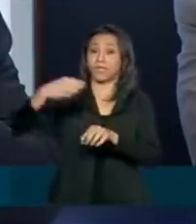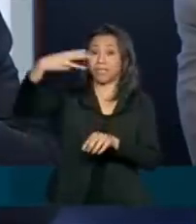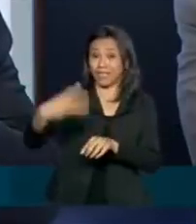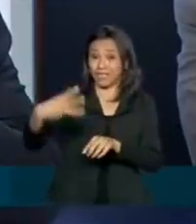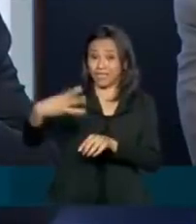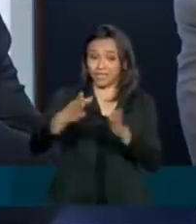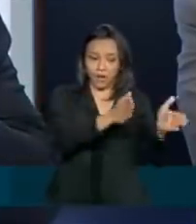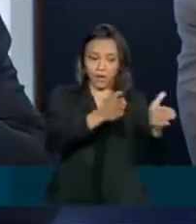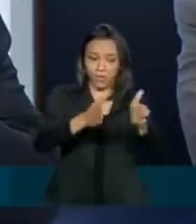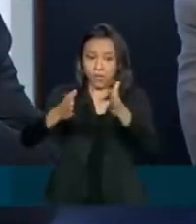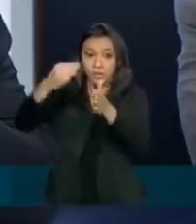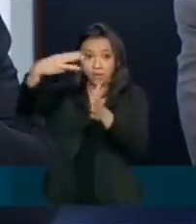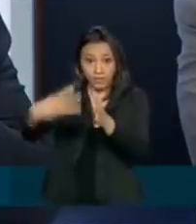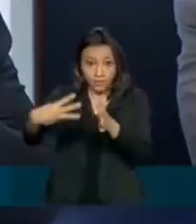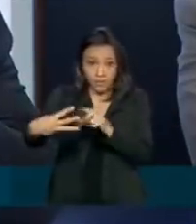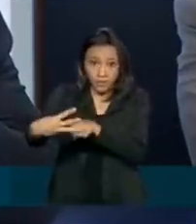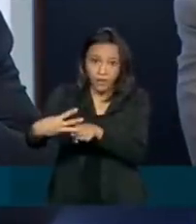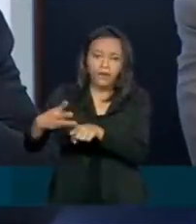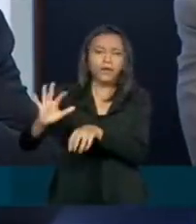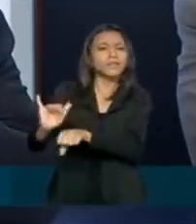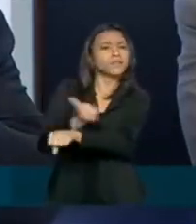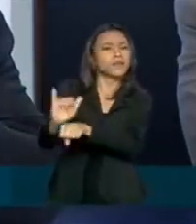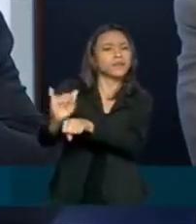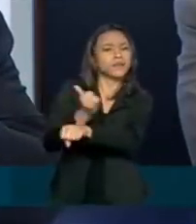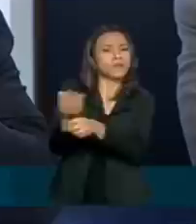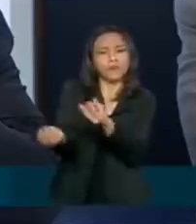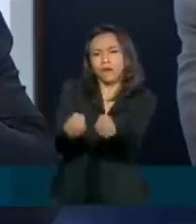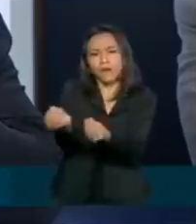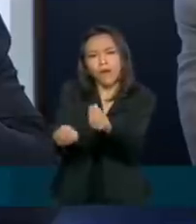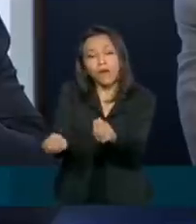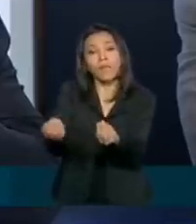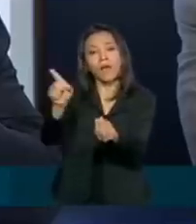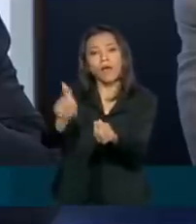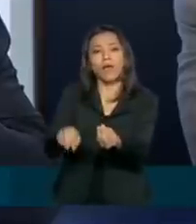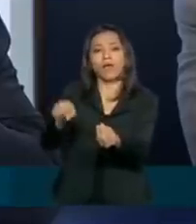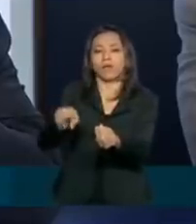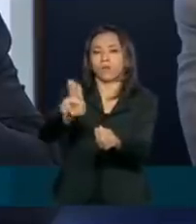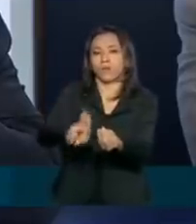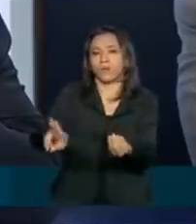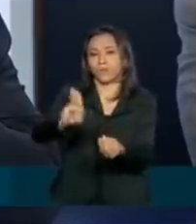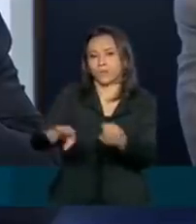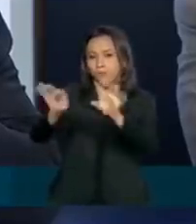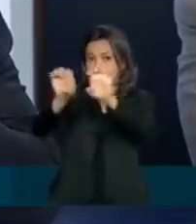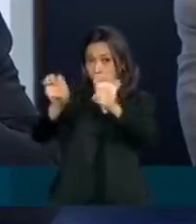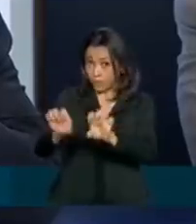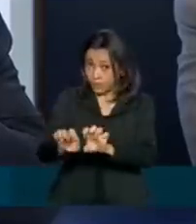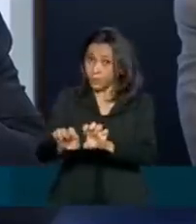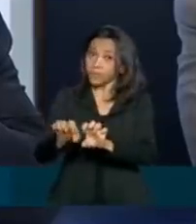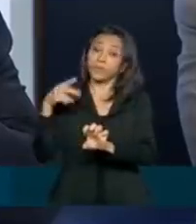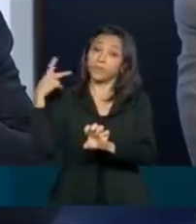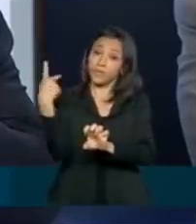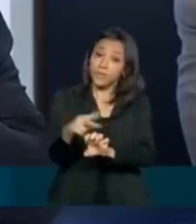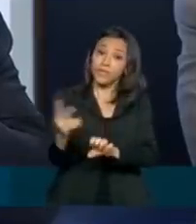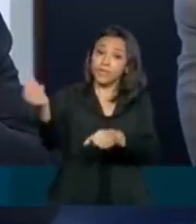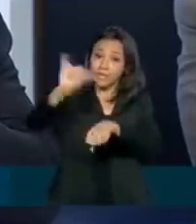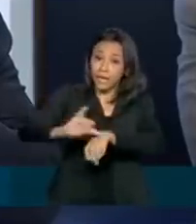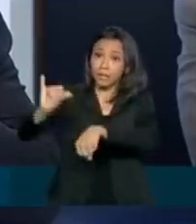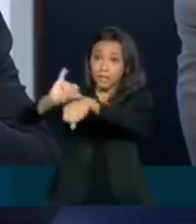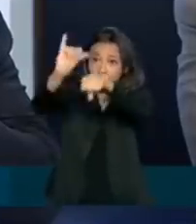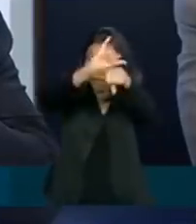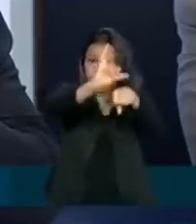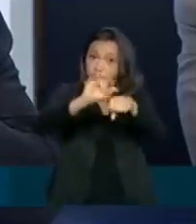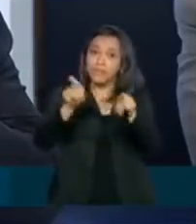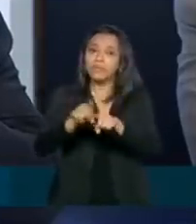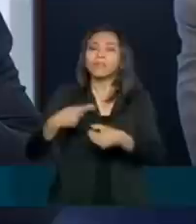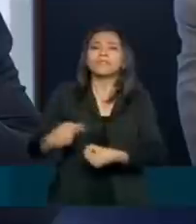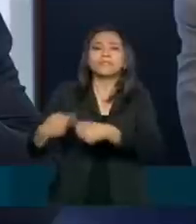a estratégia ela é utilizar a estrutura já desdobrada nas capitais e regiões metropolitanas, que hoje